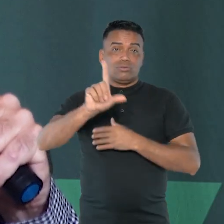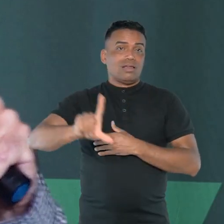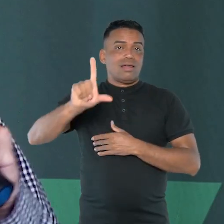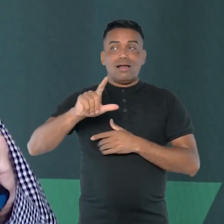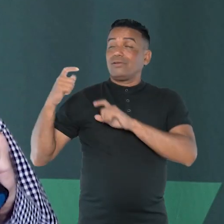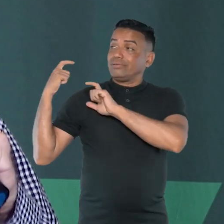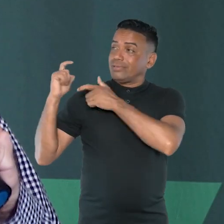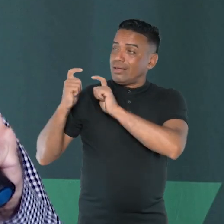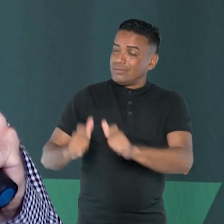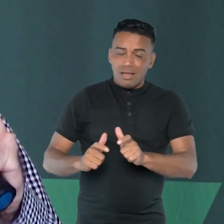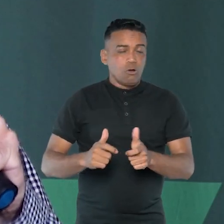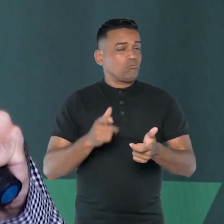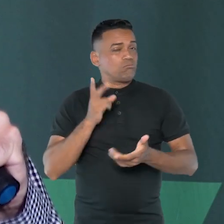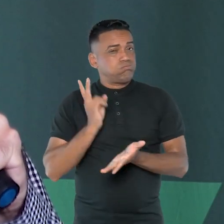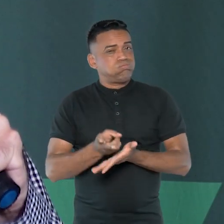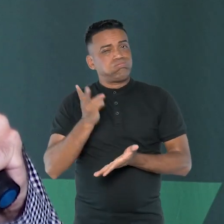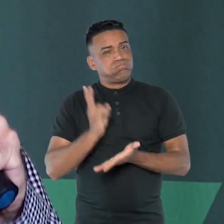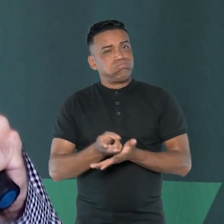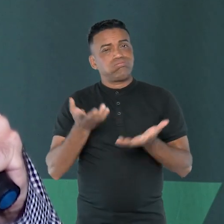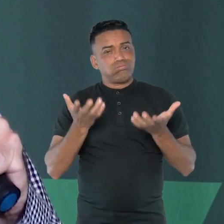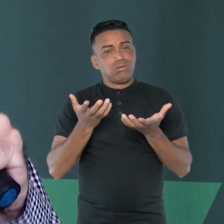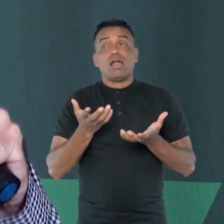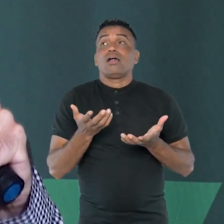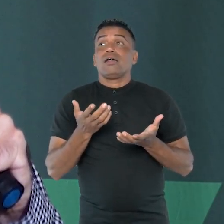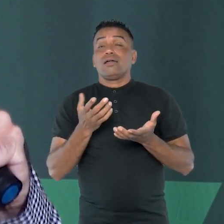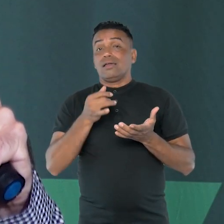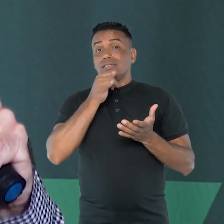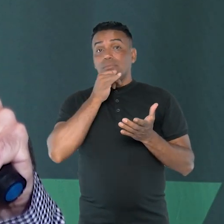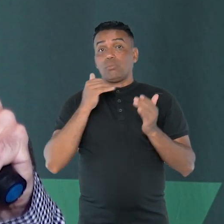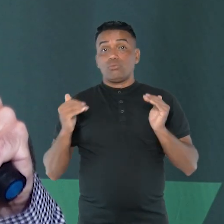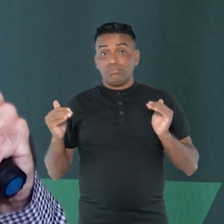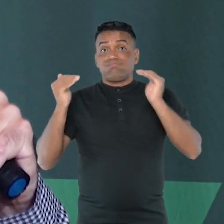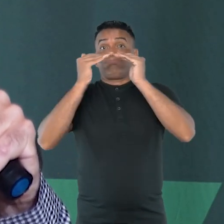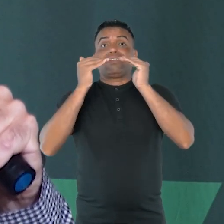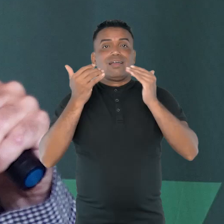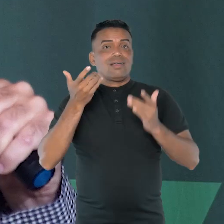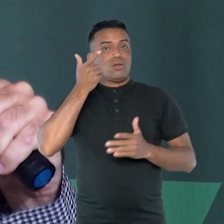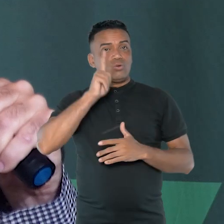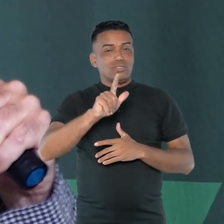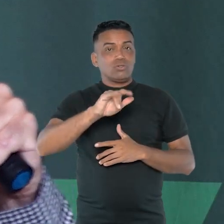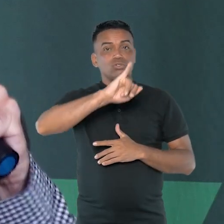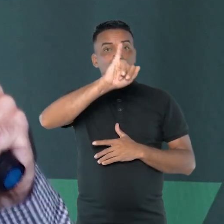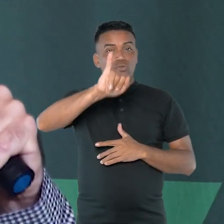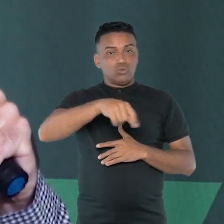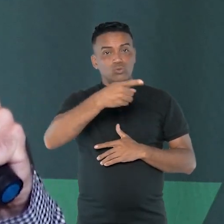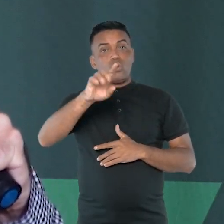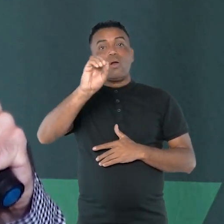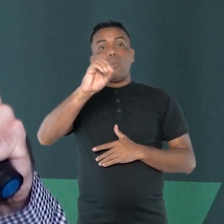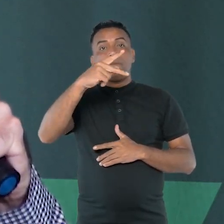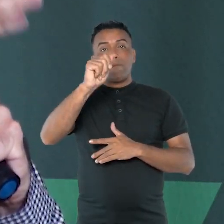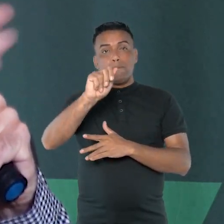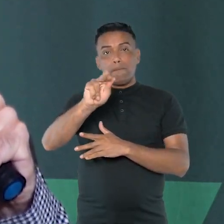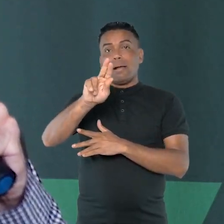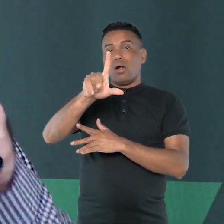que eu tento manter, chegar perto do nível que ele alcançou de excelência com o João Paulo Cunha, sabe? Fez um trabalho